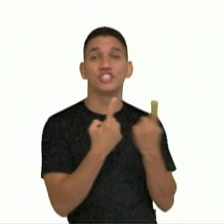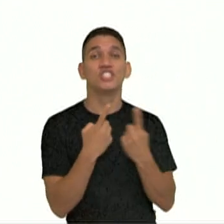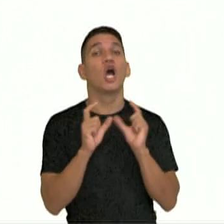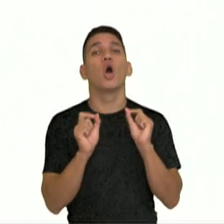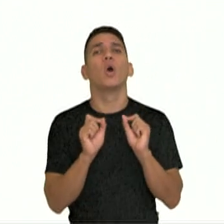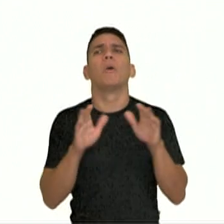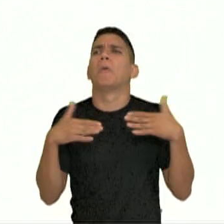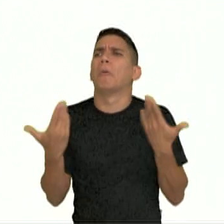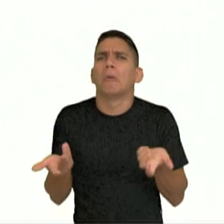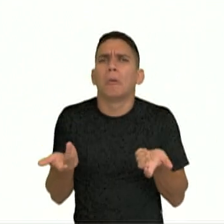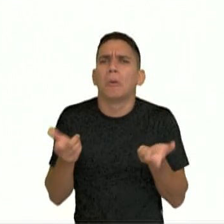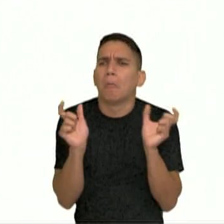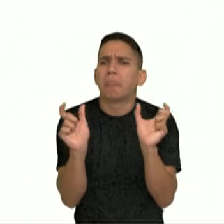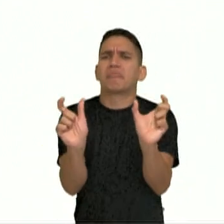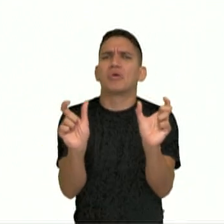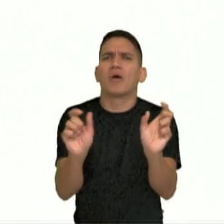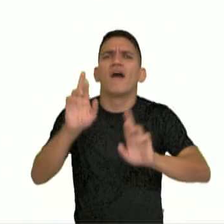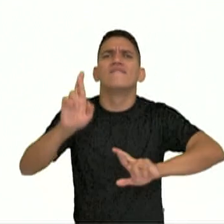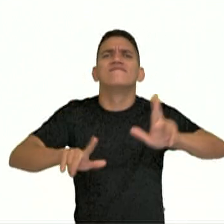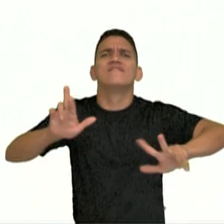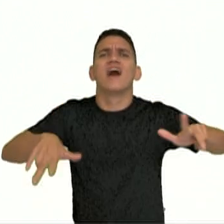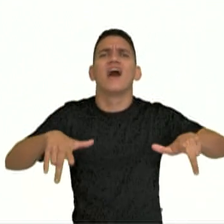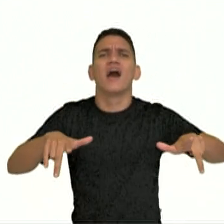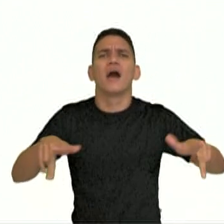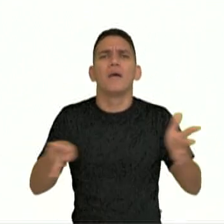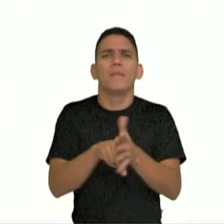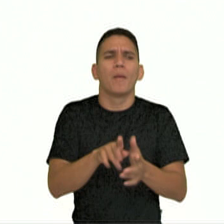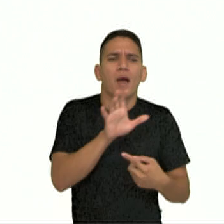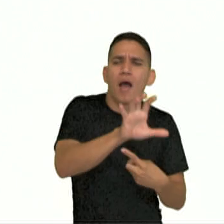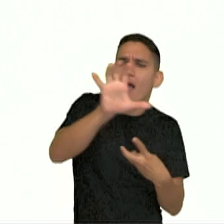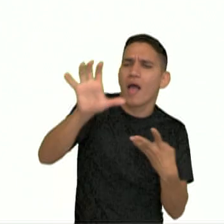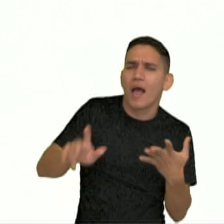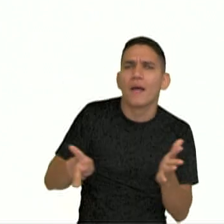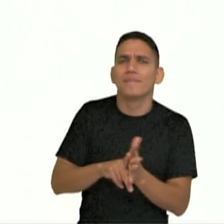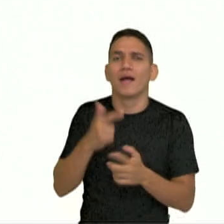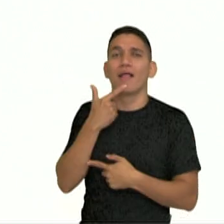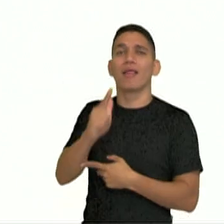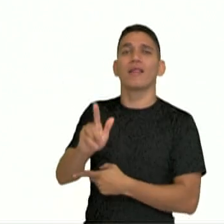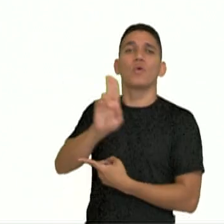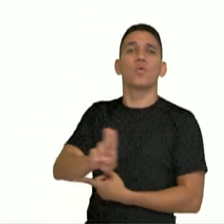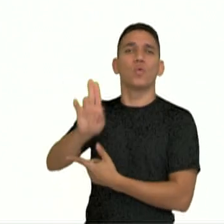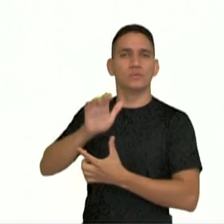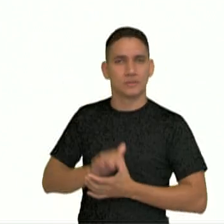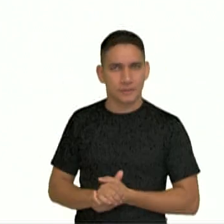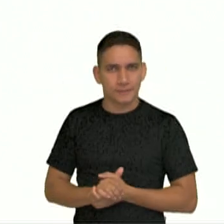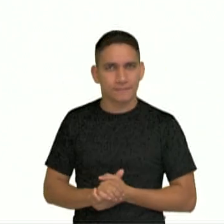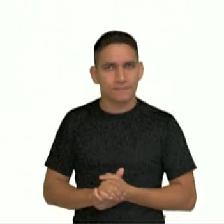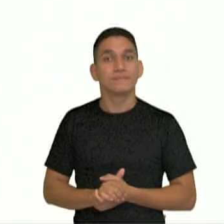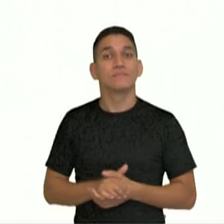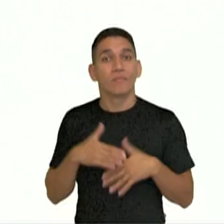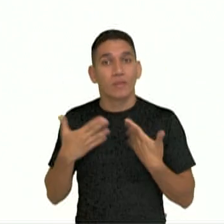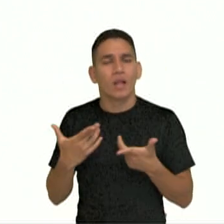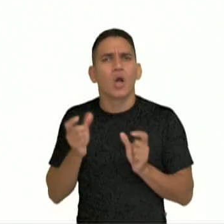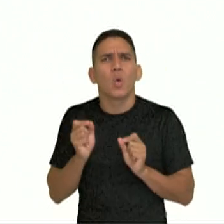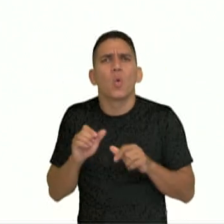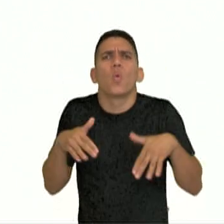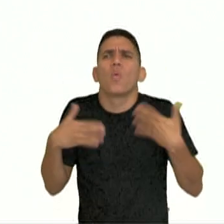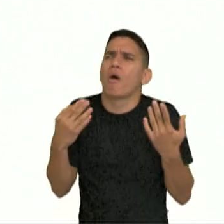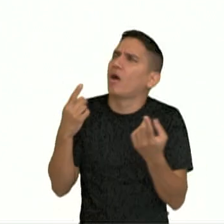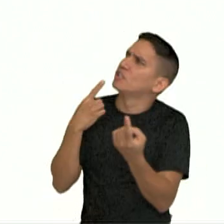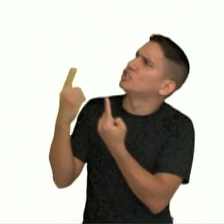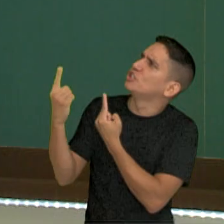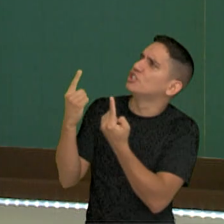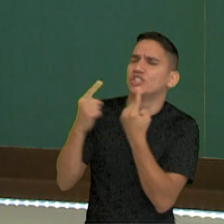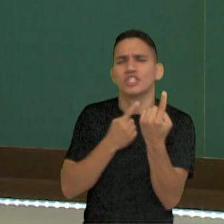onde identificamos uma variedade regional da língua falada? Então, nesse diálogo, onde que você identifica